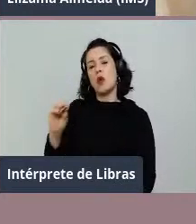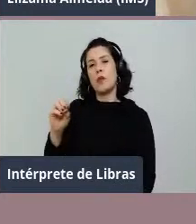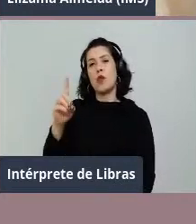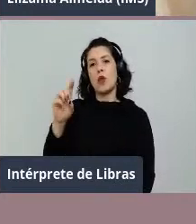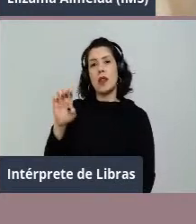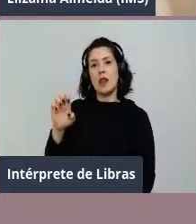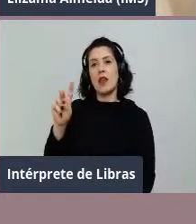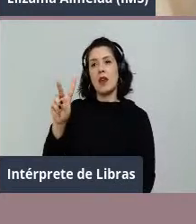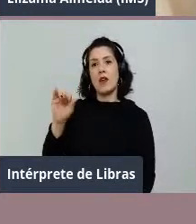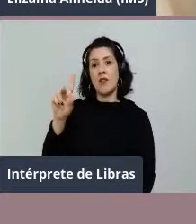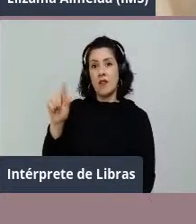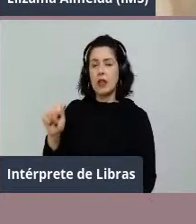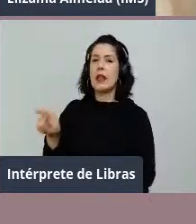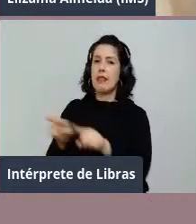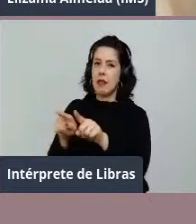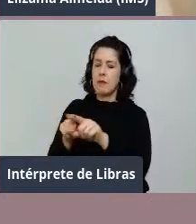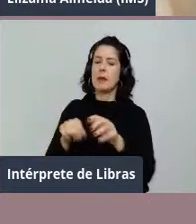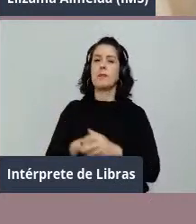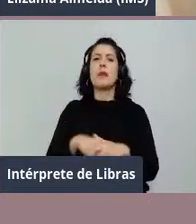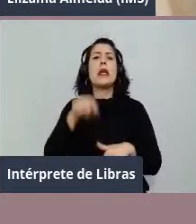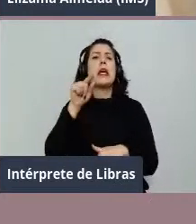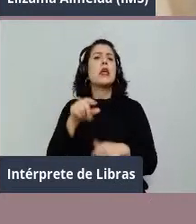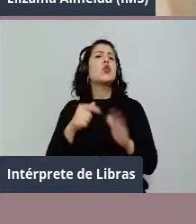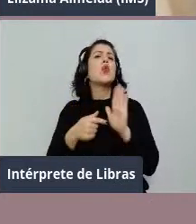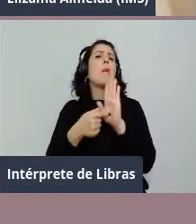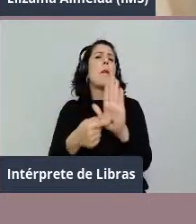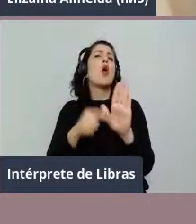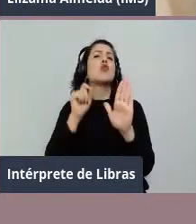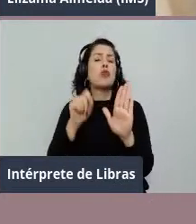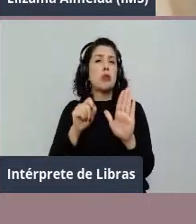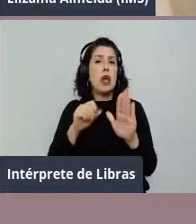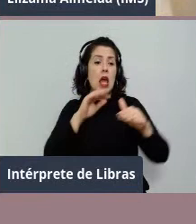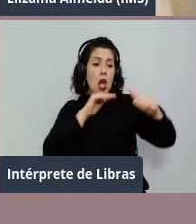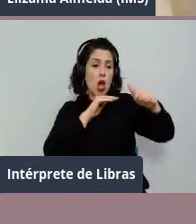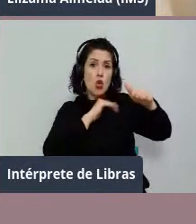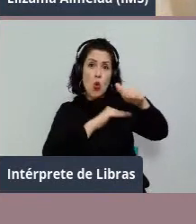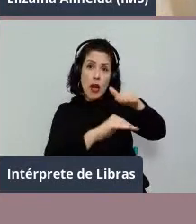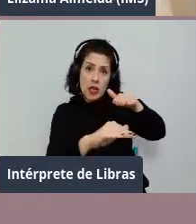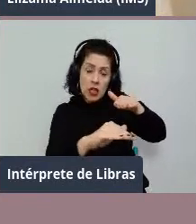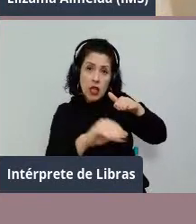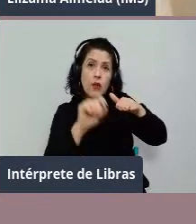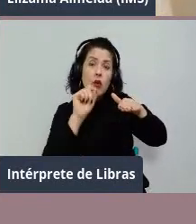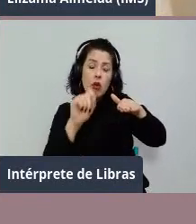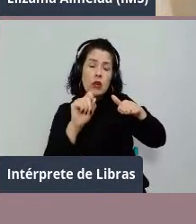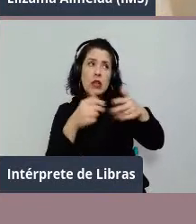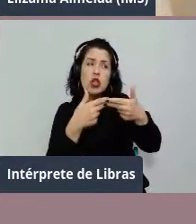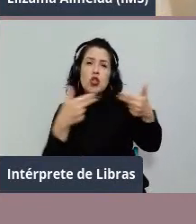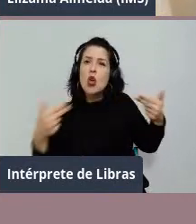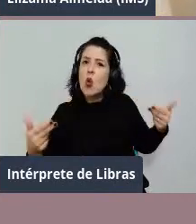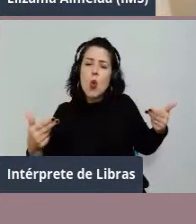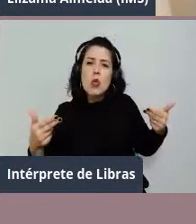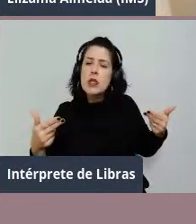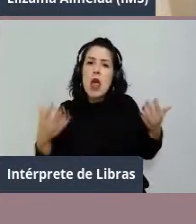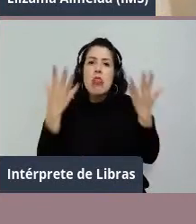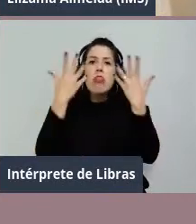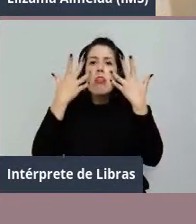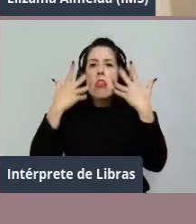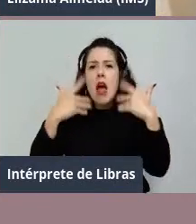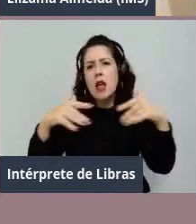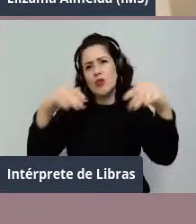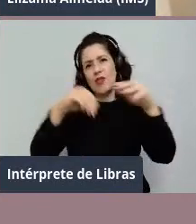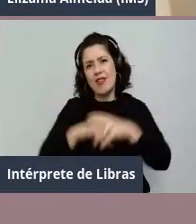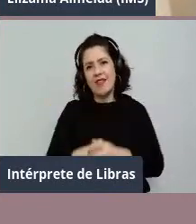do arquivo, que é possível ler no arquivo, que é o campo do orgânico, dessas